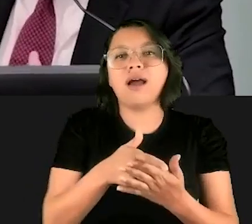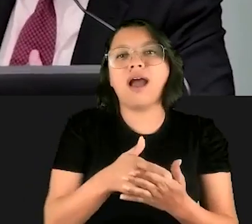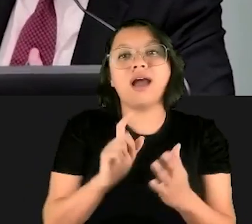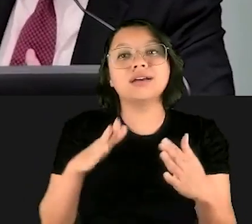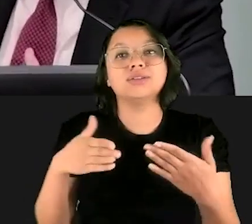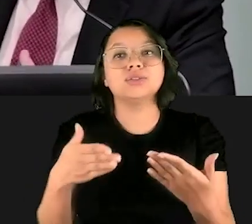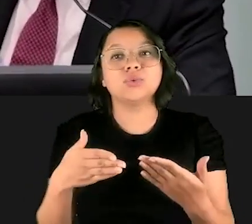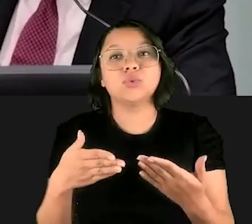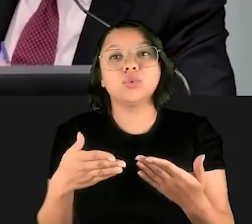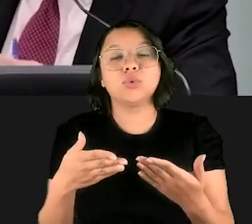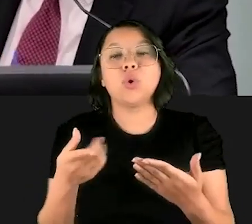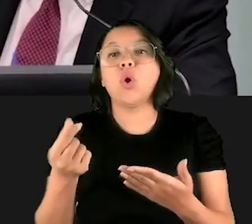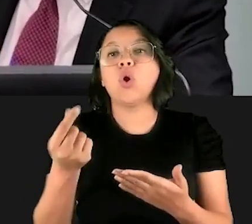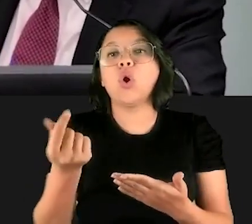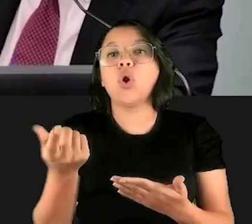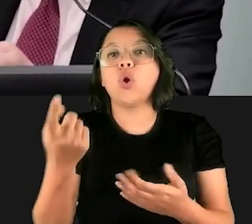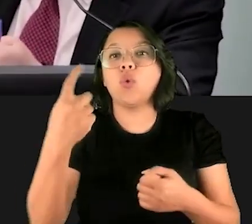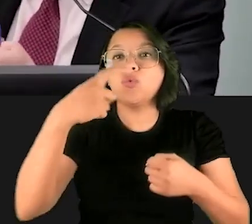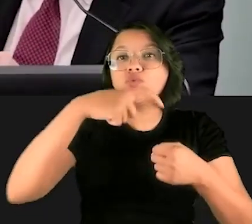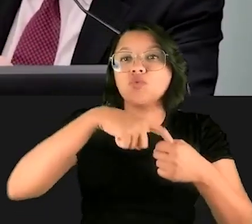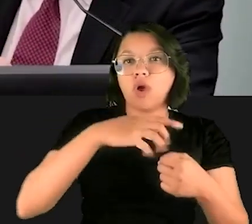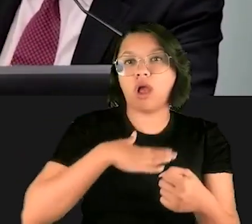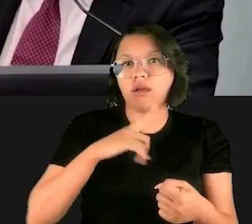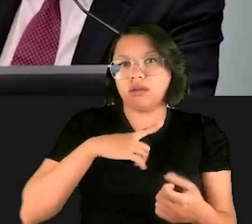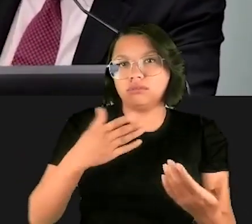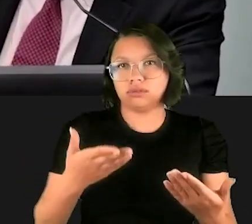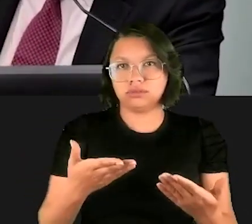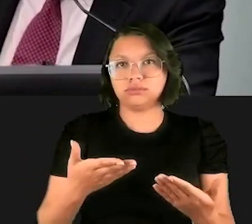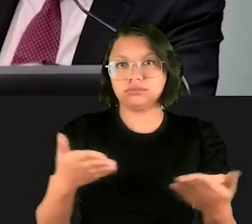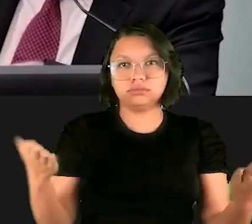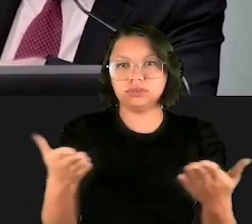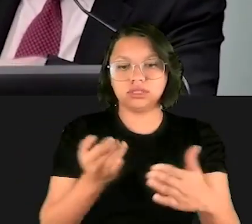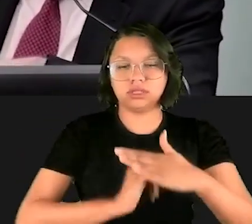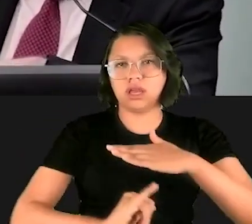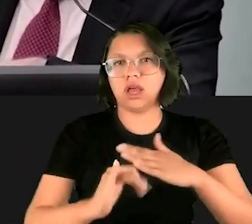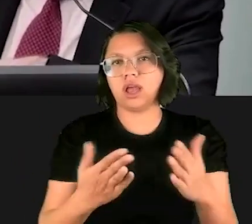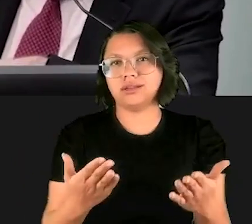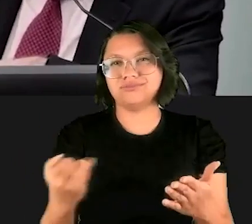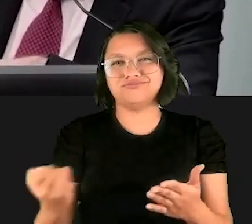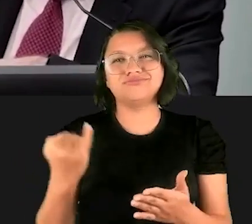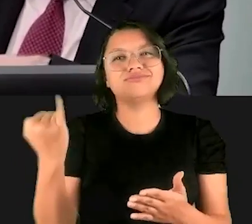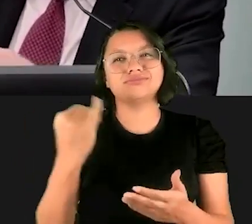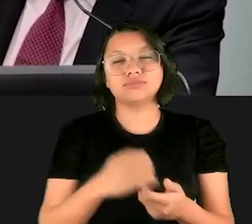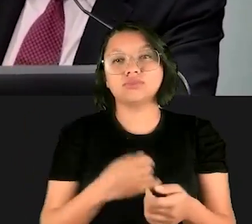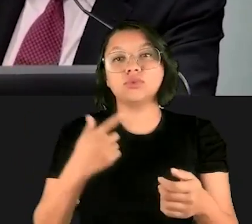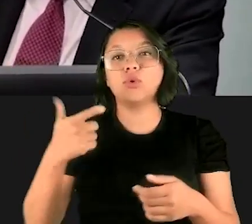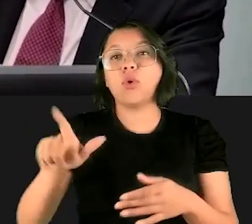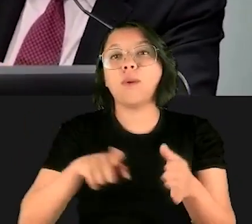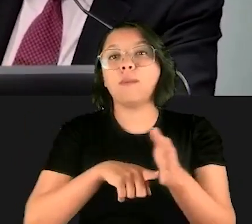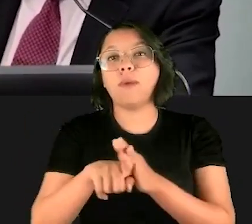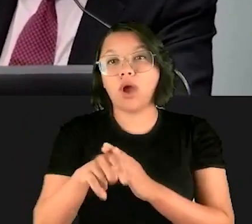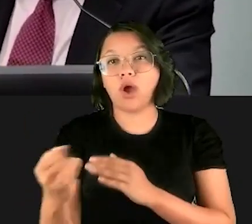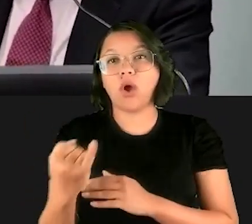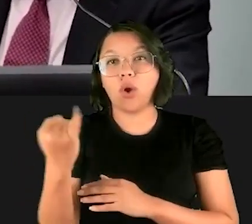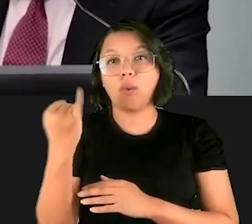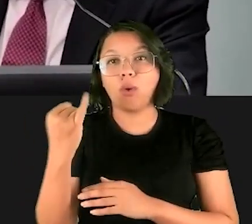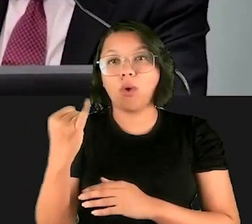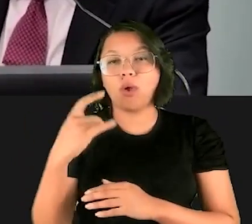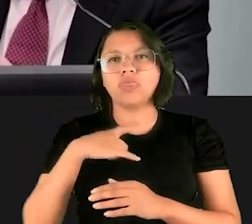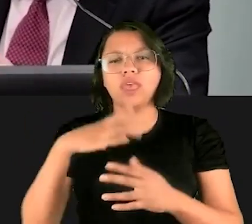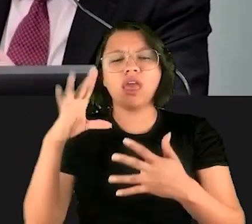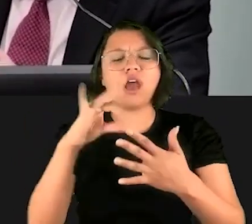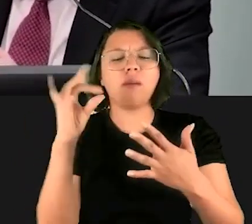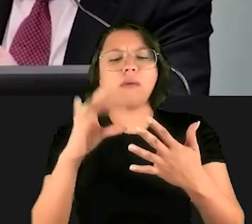é o ganho que eu vou ter? Qual é o retorno que eu vou ter deste investimento? Isso é importante. E outra pergunta relevante é se há